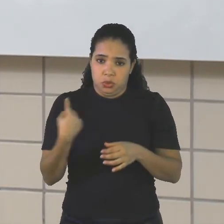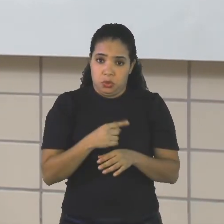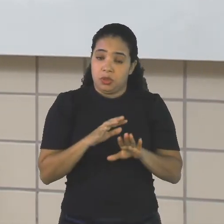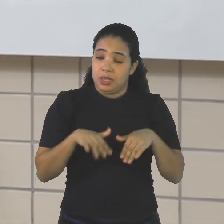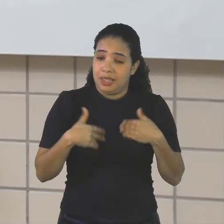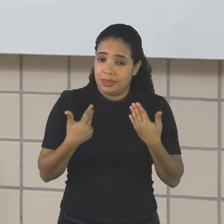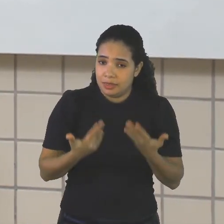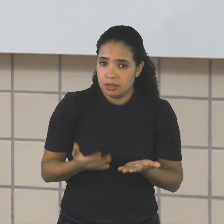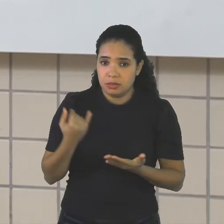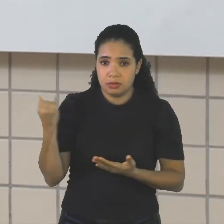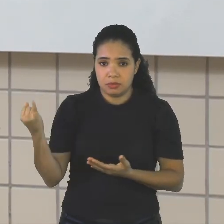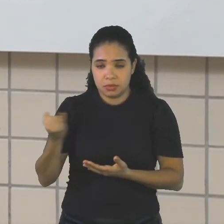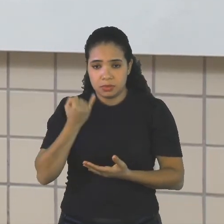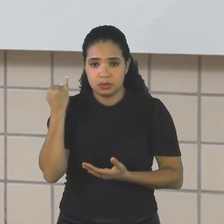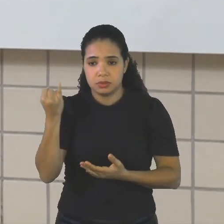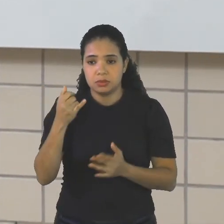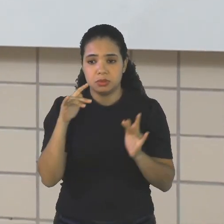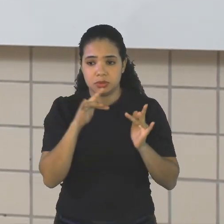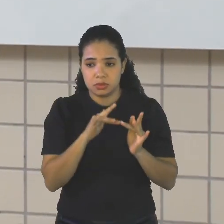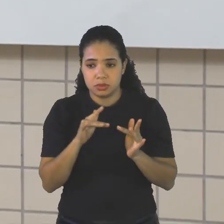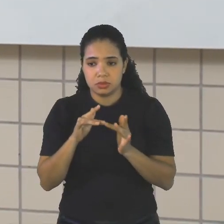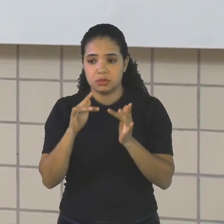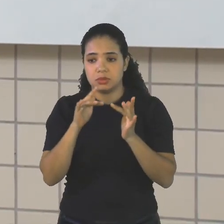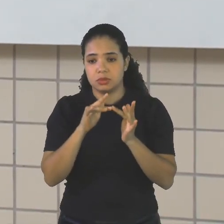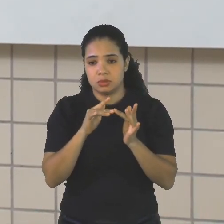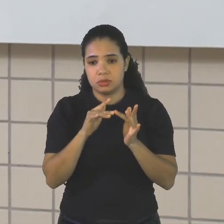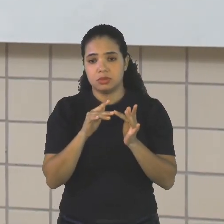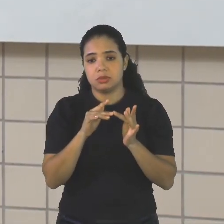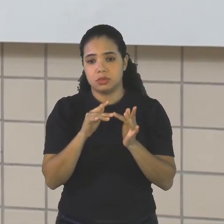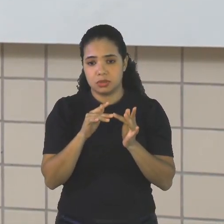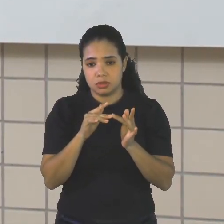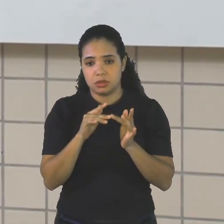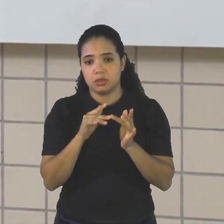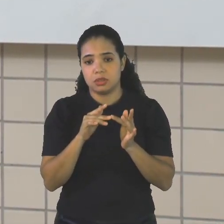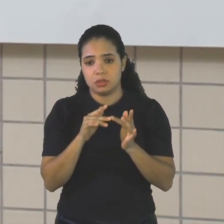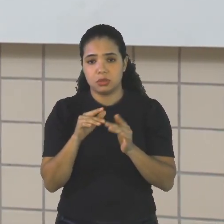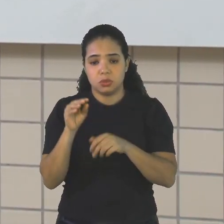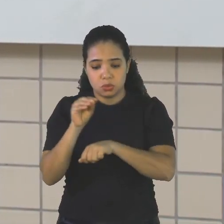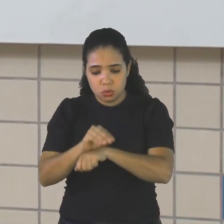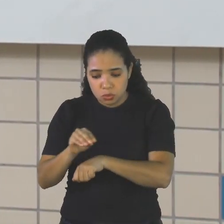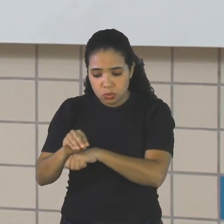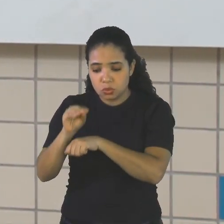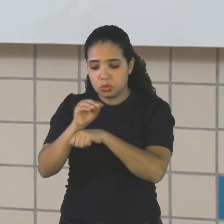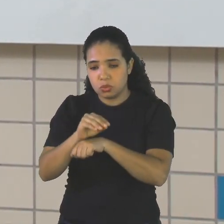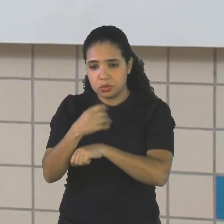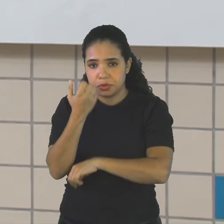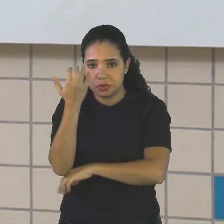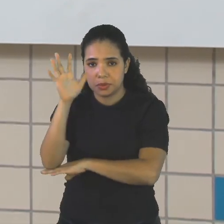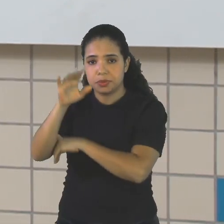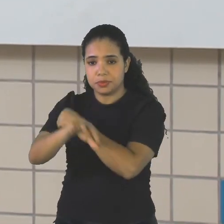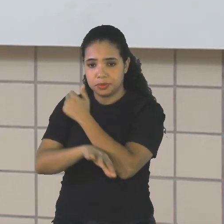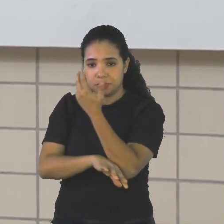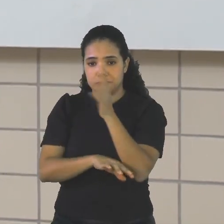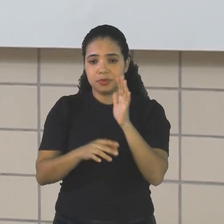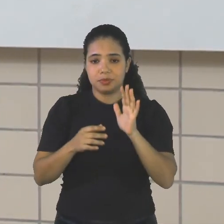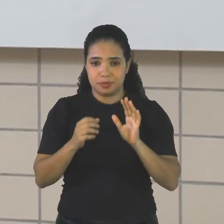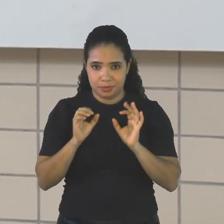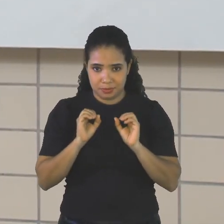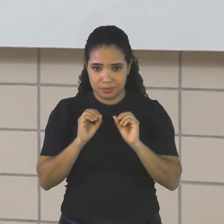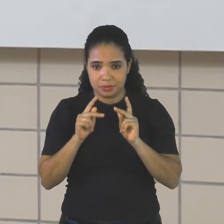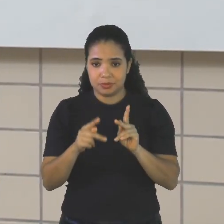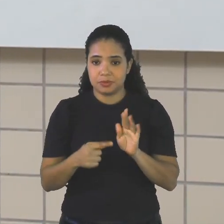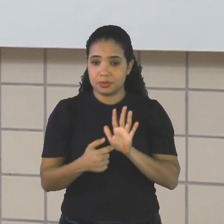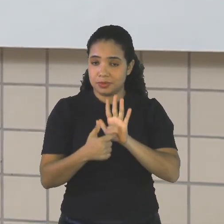muito importante a gente ter o contato com a natureza, saber preservar a natureza. Coloquei para vocês